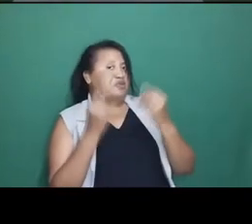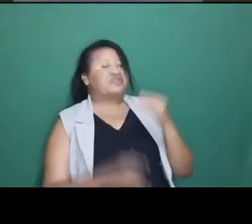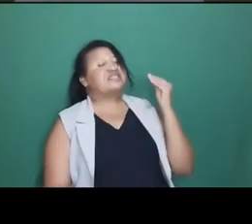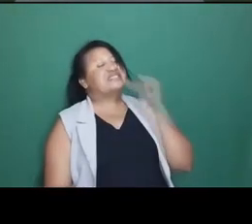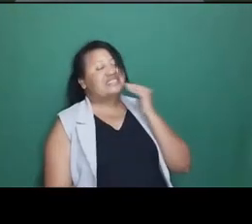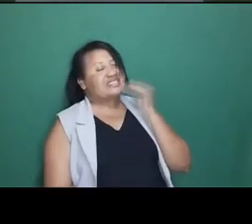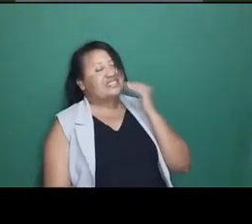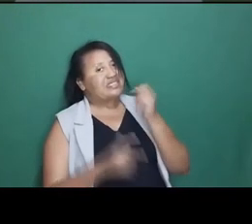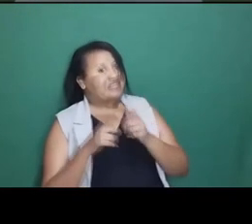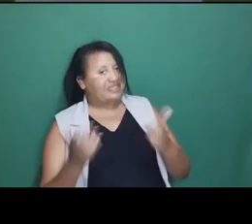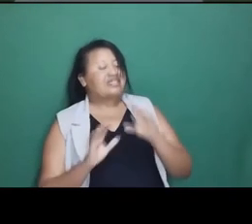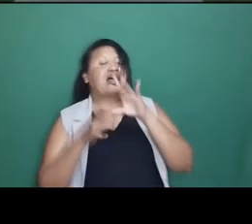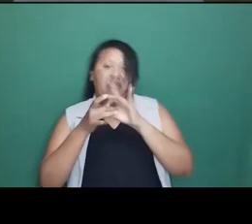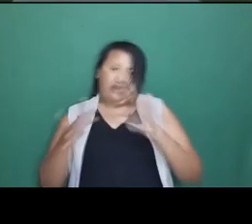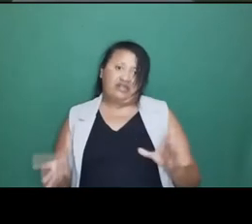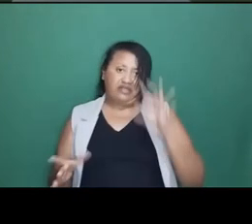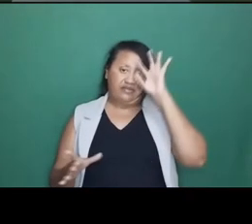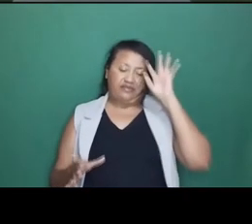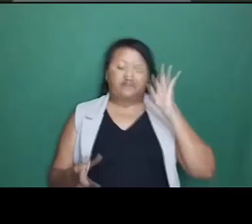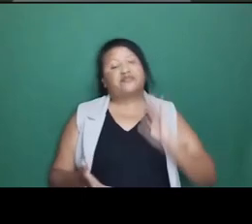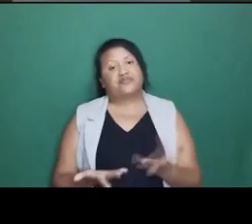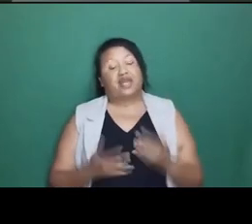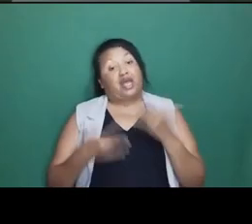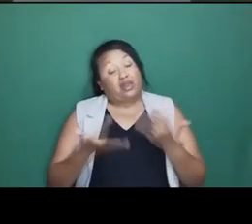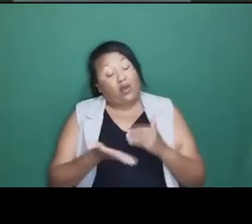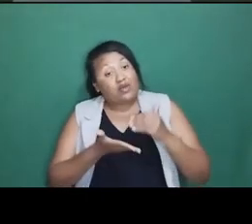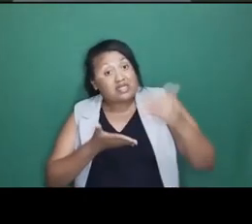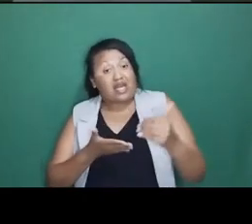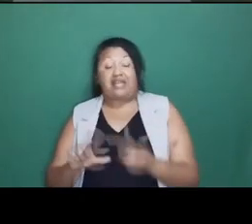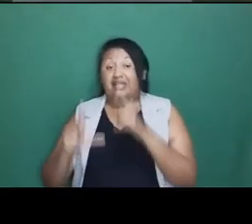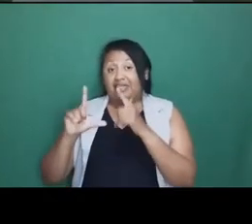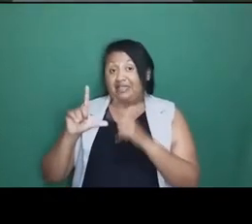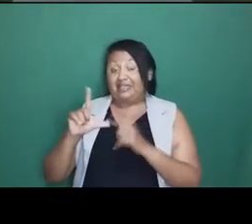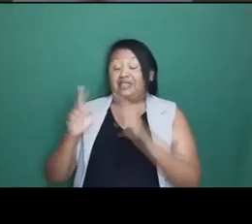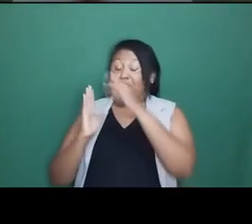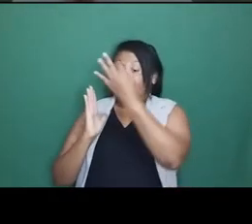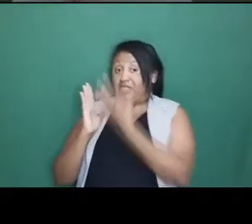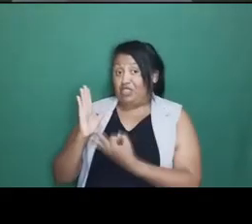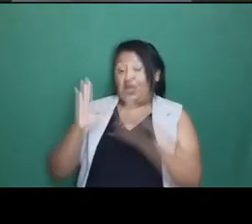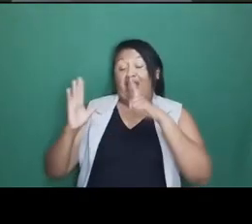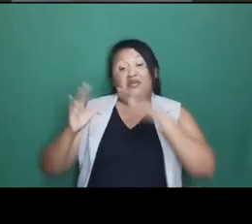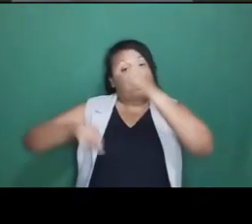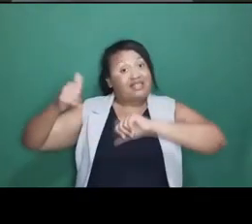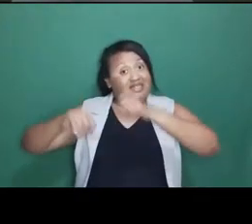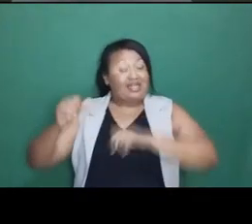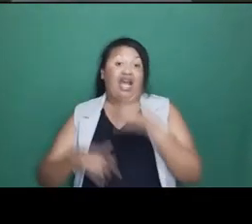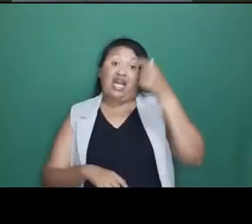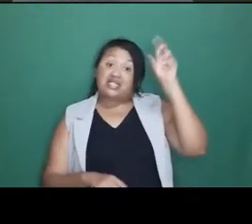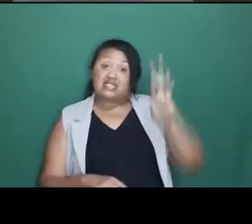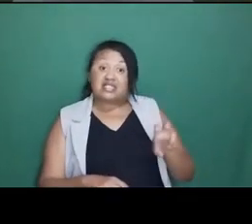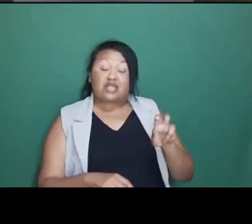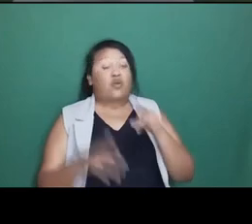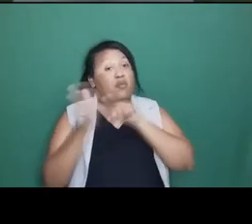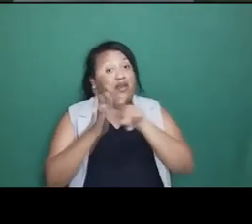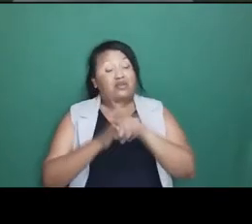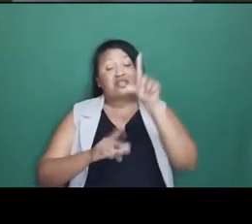uma democracia a partir do texto a leitura do texto nós temos que analisar cinco alternativas